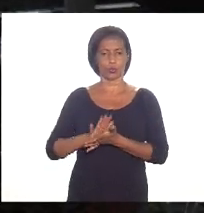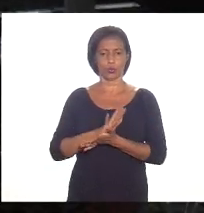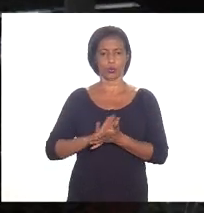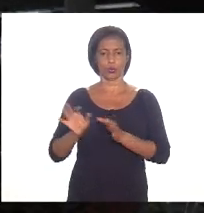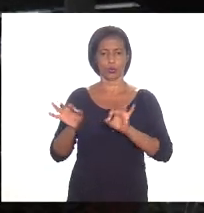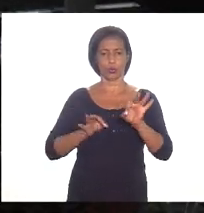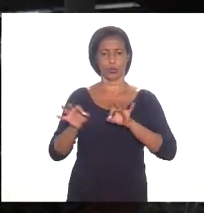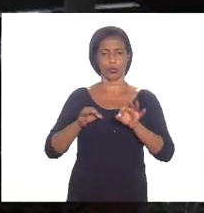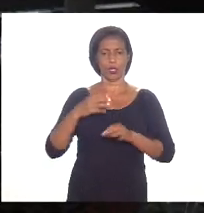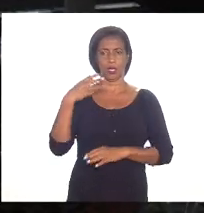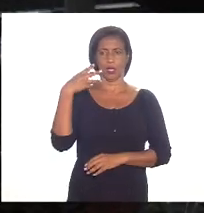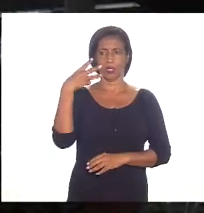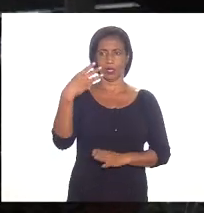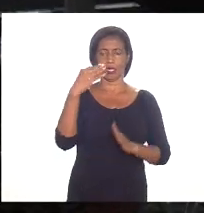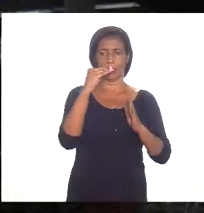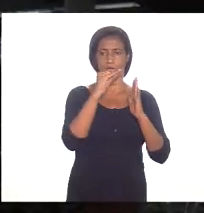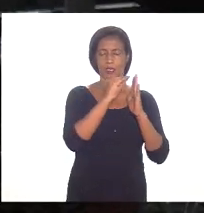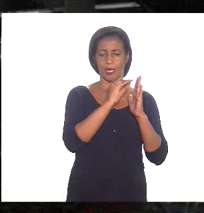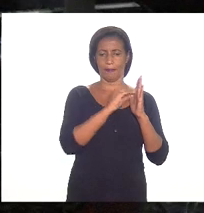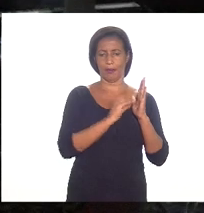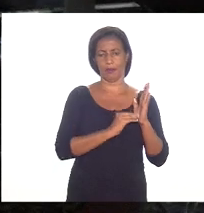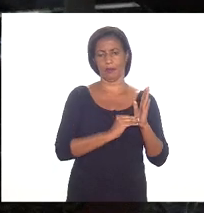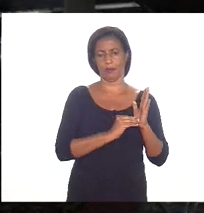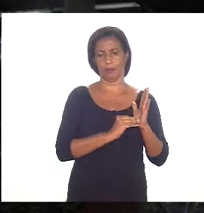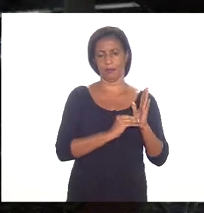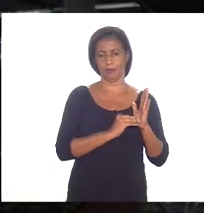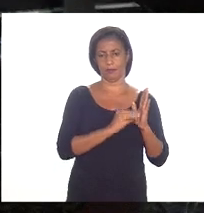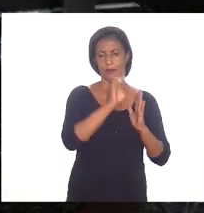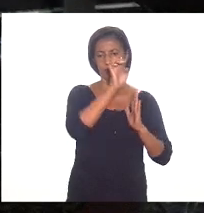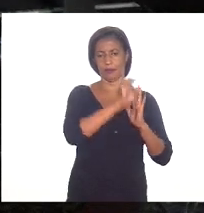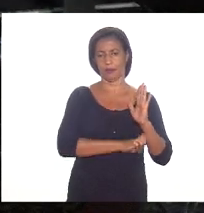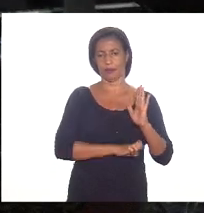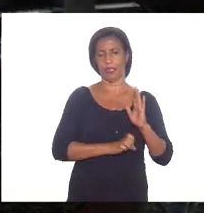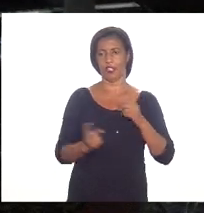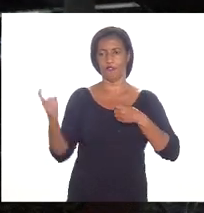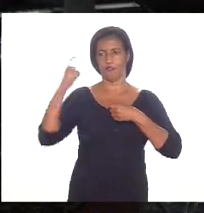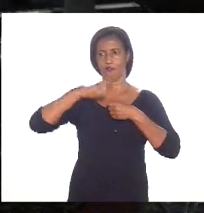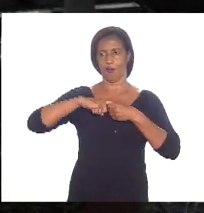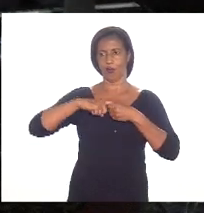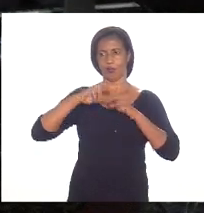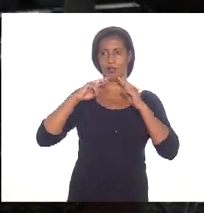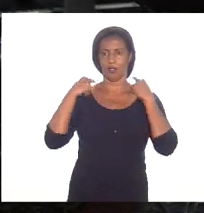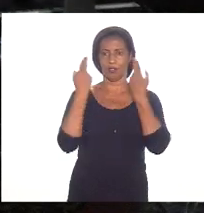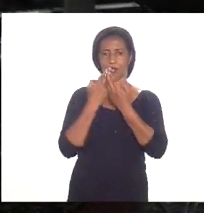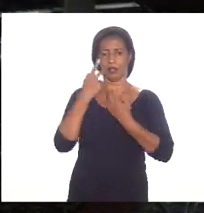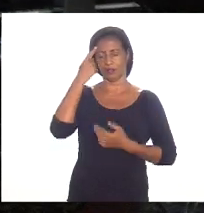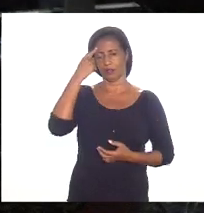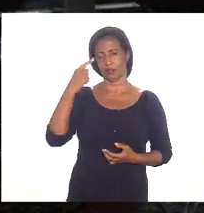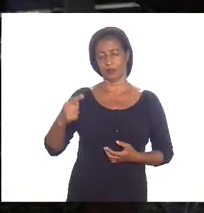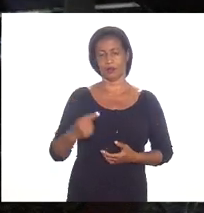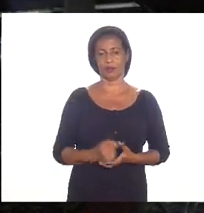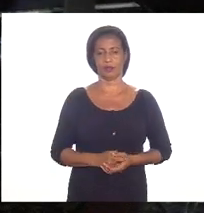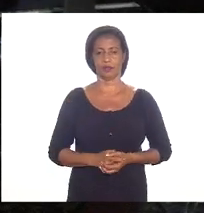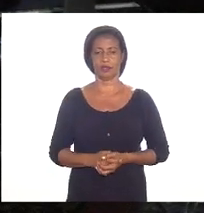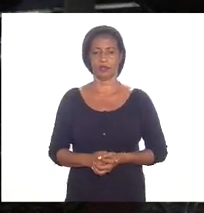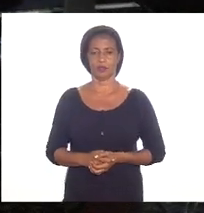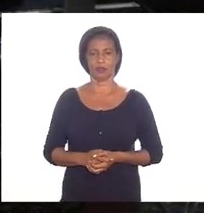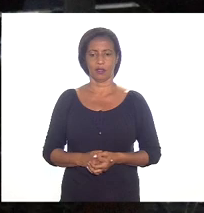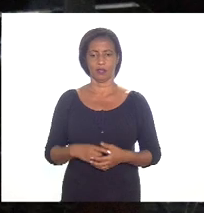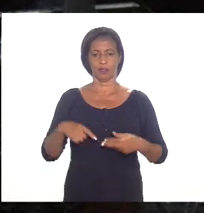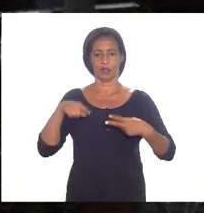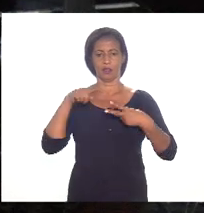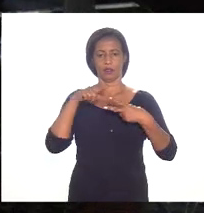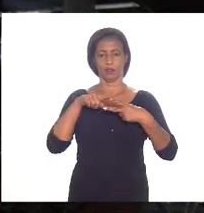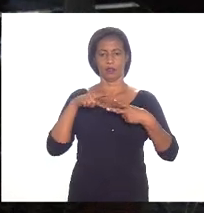projeto recebeu 3 emendas e retorna à pauta na próxima semana. Nós temos mais 2 projetos